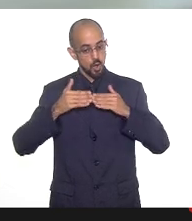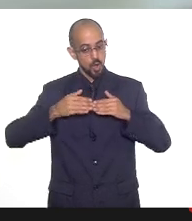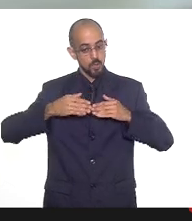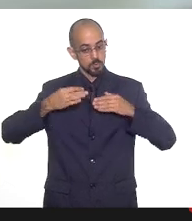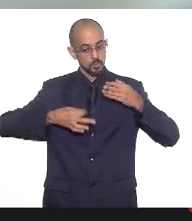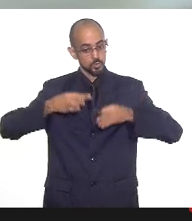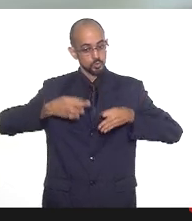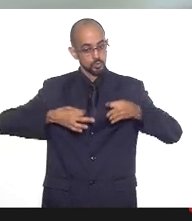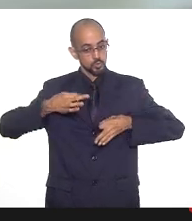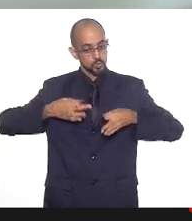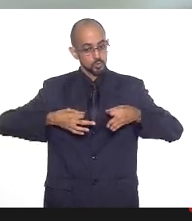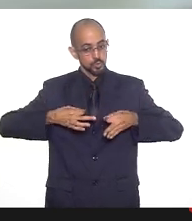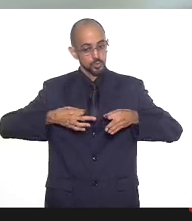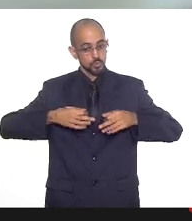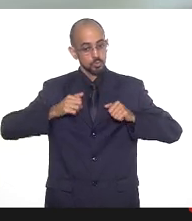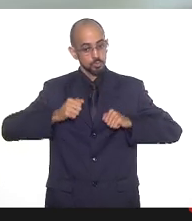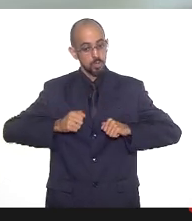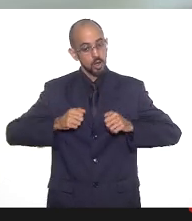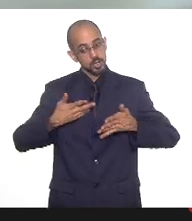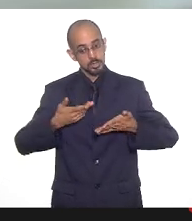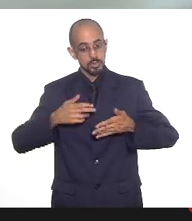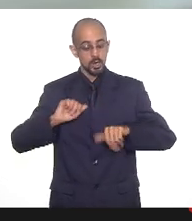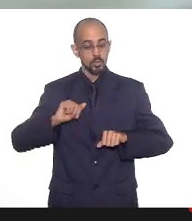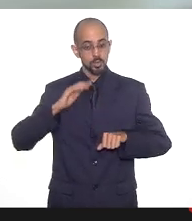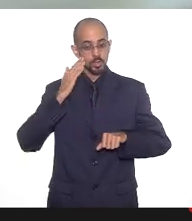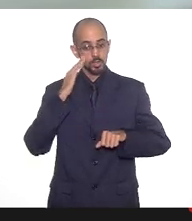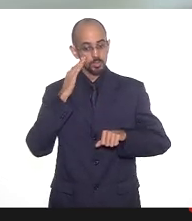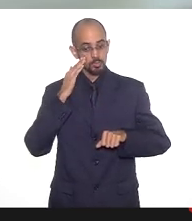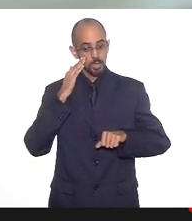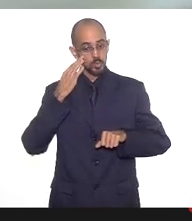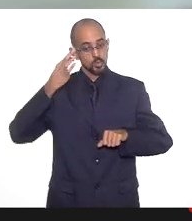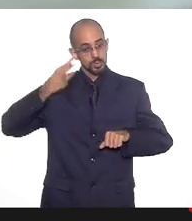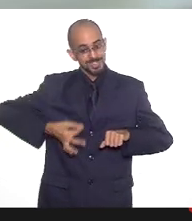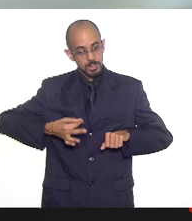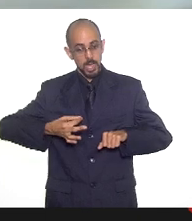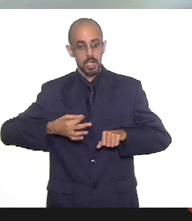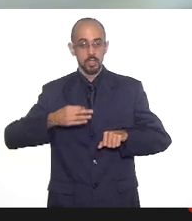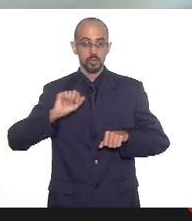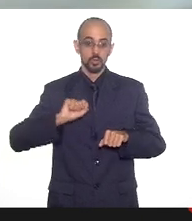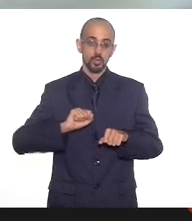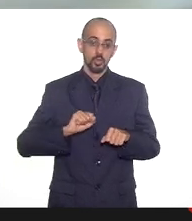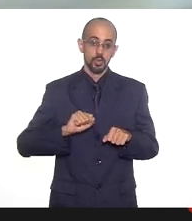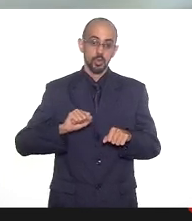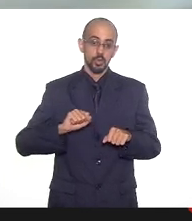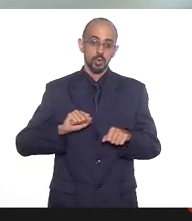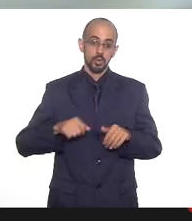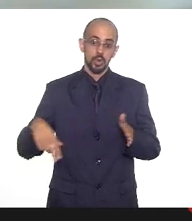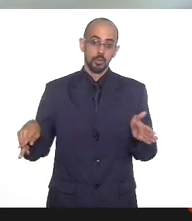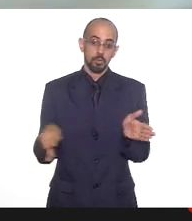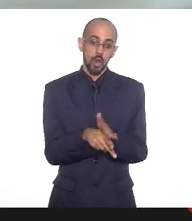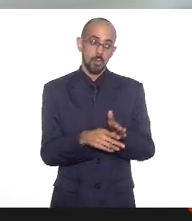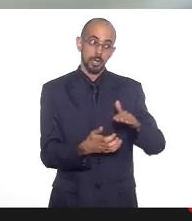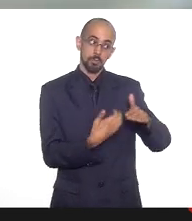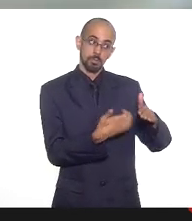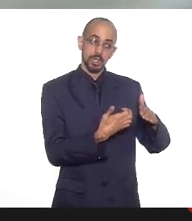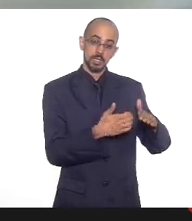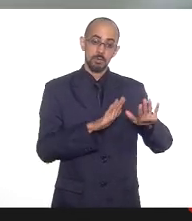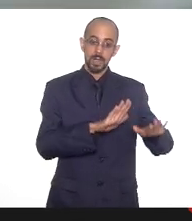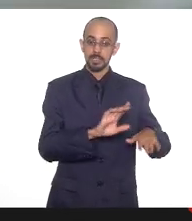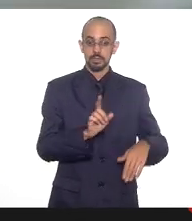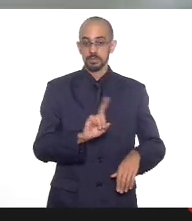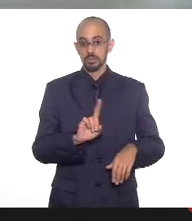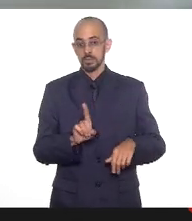ser uma interpretação aparentemente correta na ótica da operadora, mas não na ótica